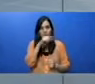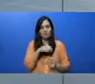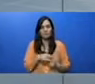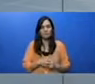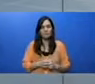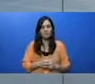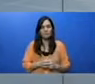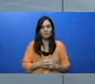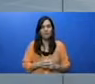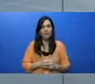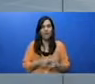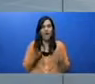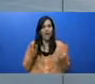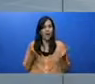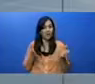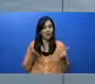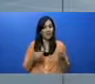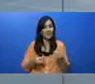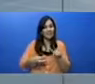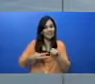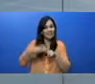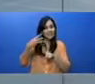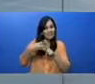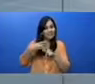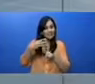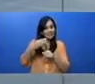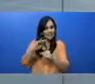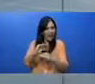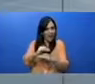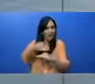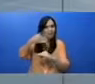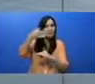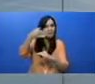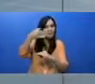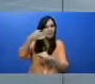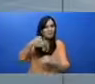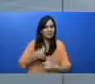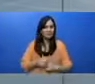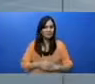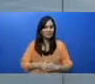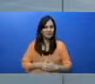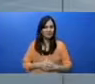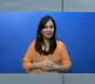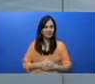Nós dobramos em 3. Agora, vamos para a terceira parte.